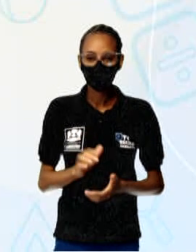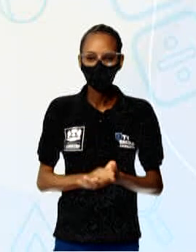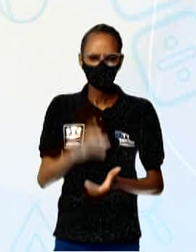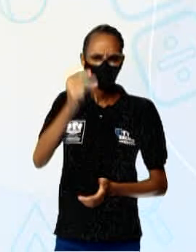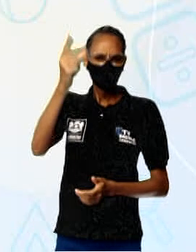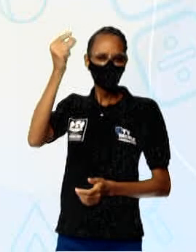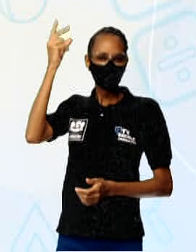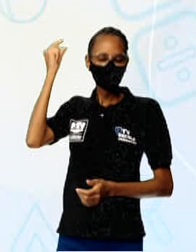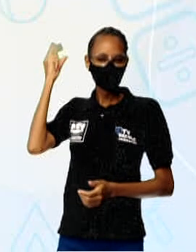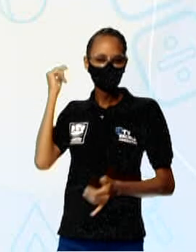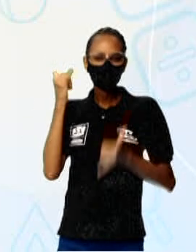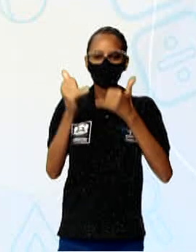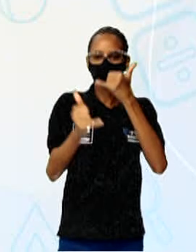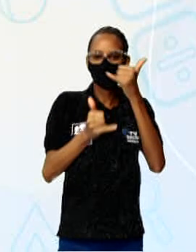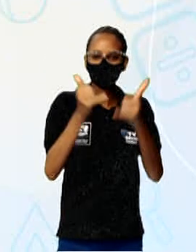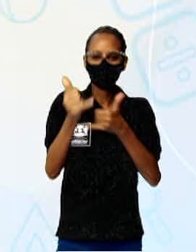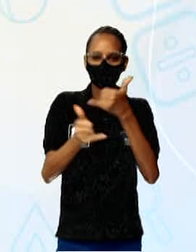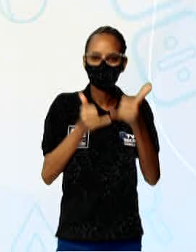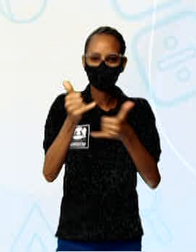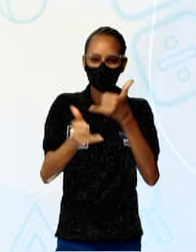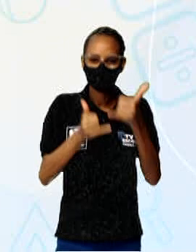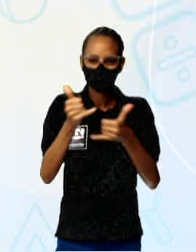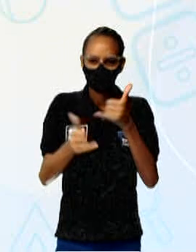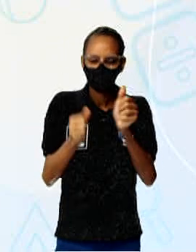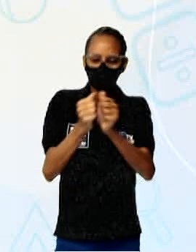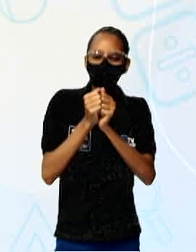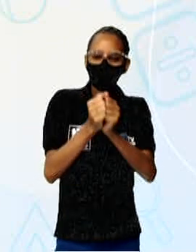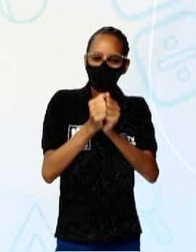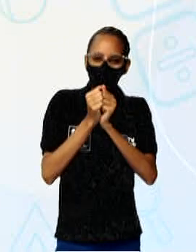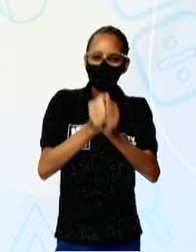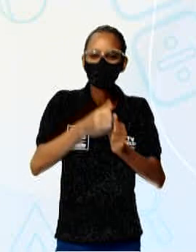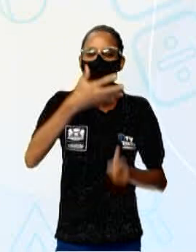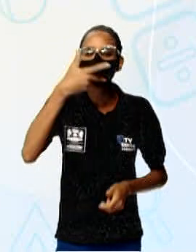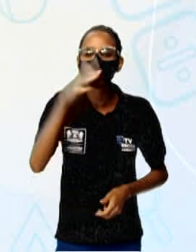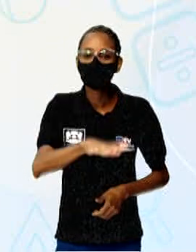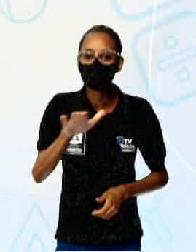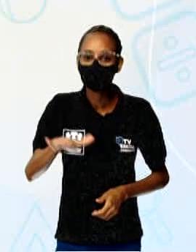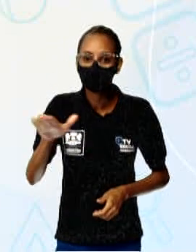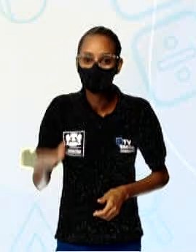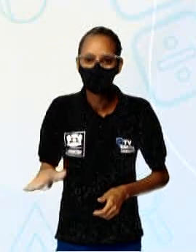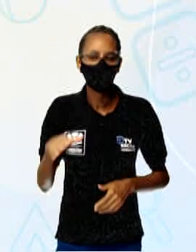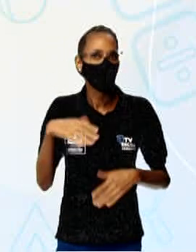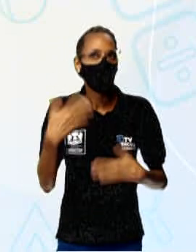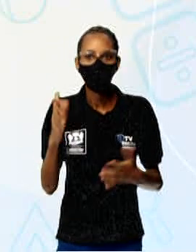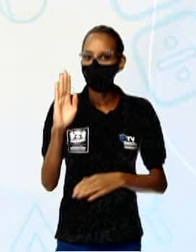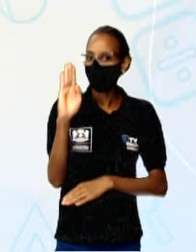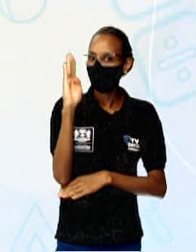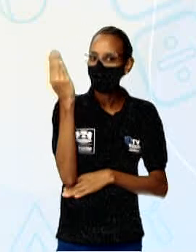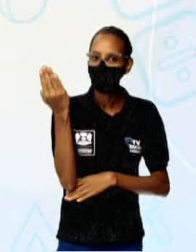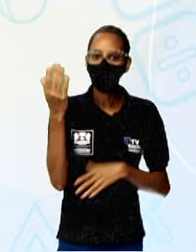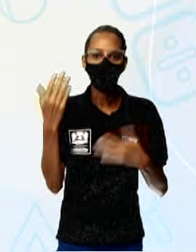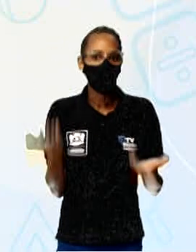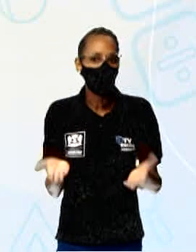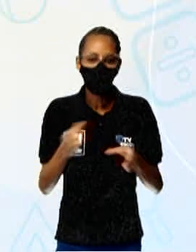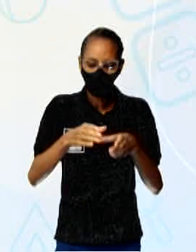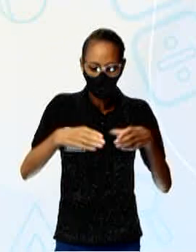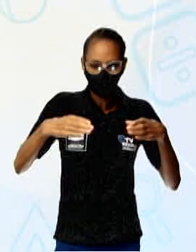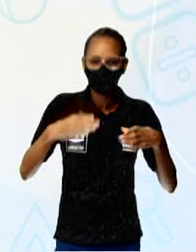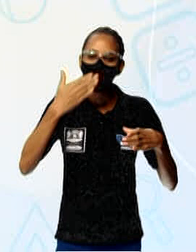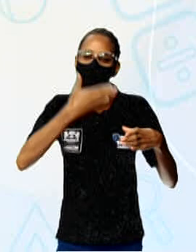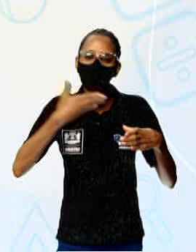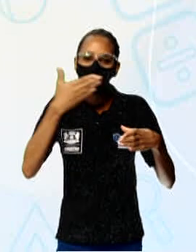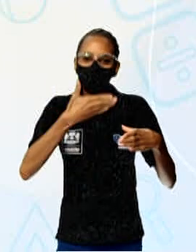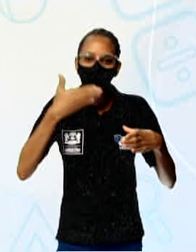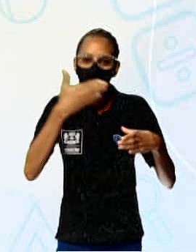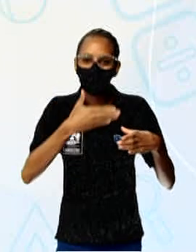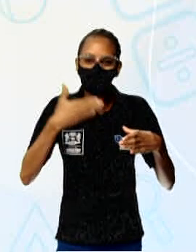antigamente esses brinquedos viviam com a garotada fossem eles de madeira ou lata de goiabada